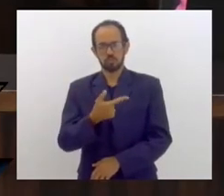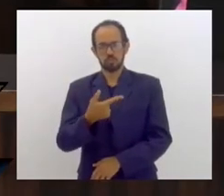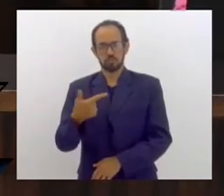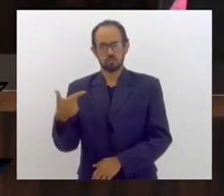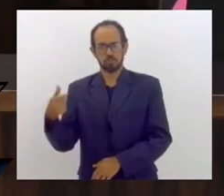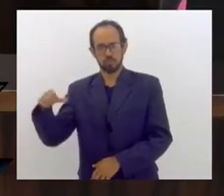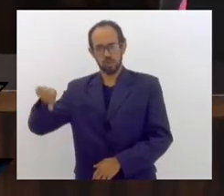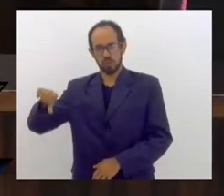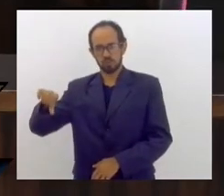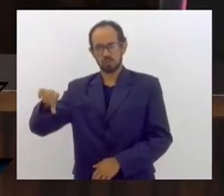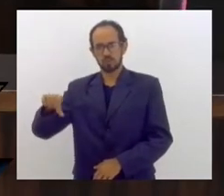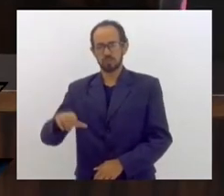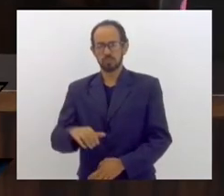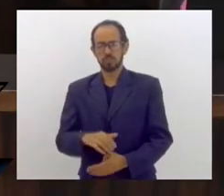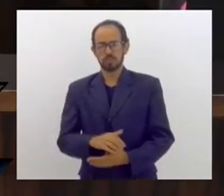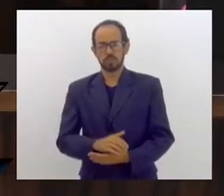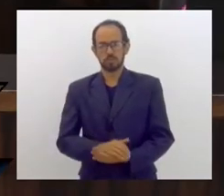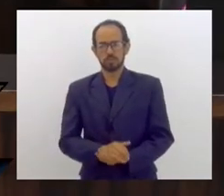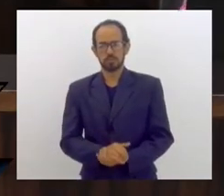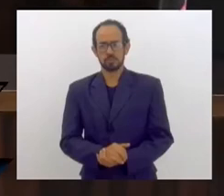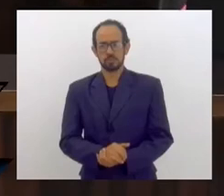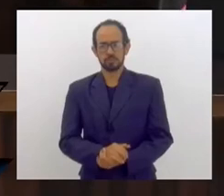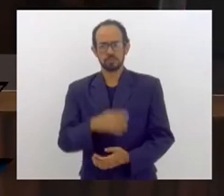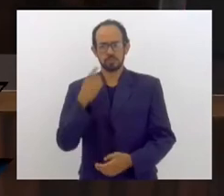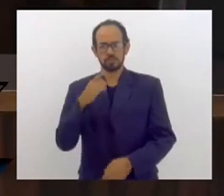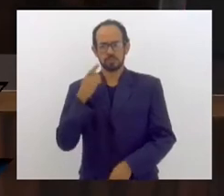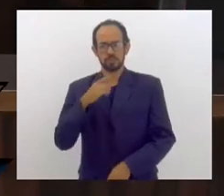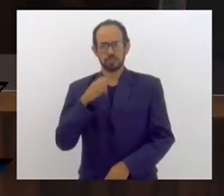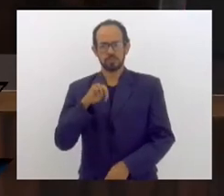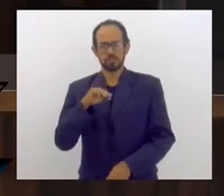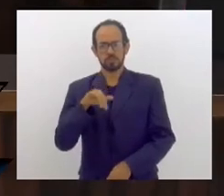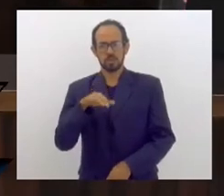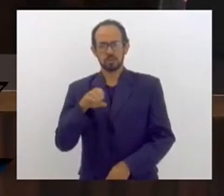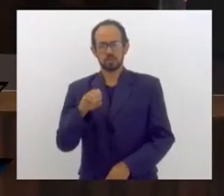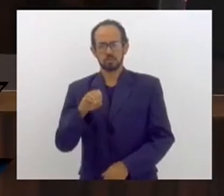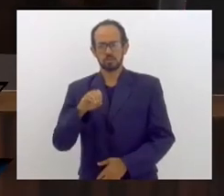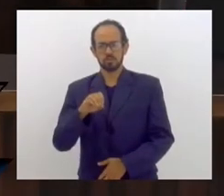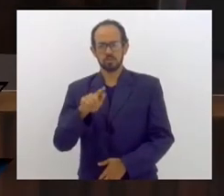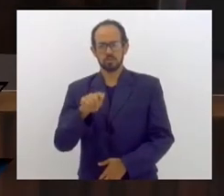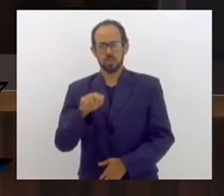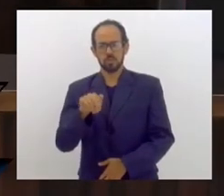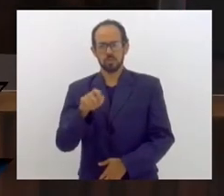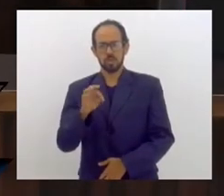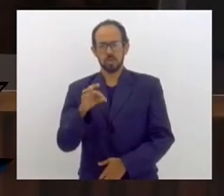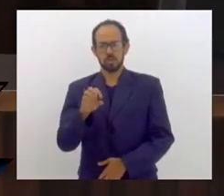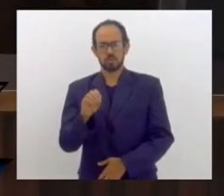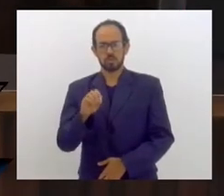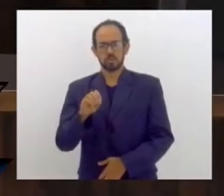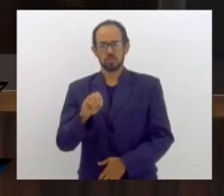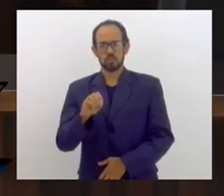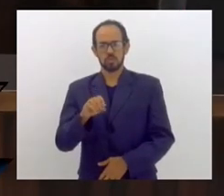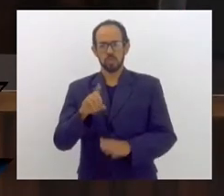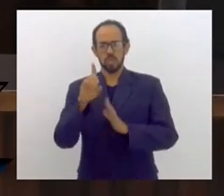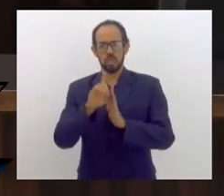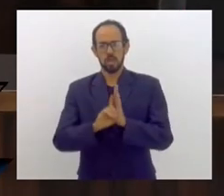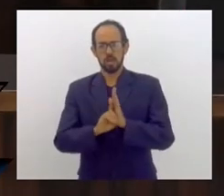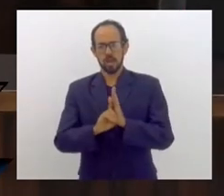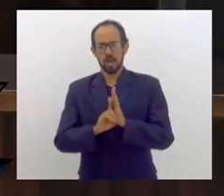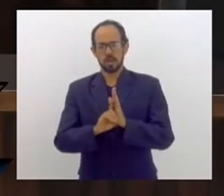461/2029, de autoria do deputado Márcio Galberto, que declara São José